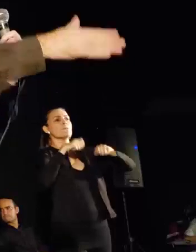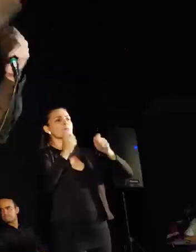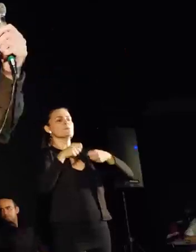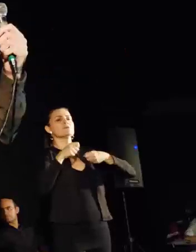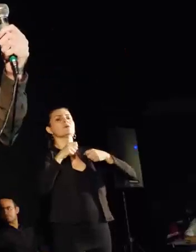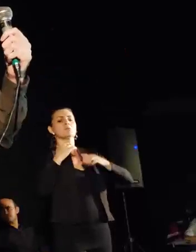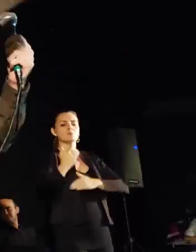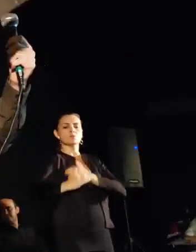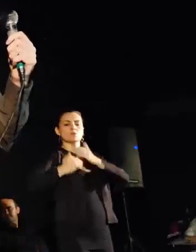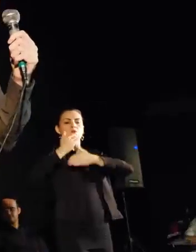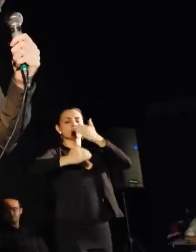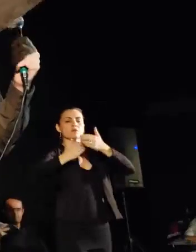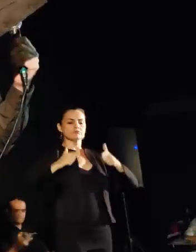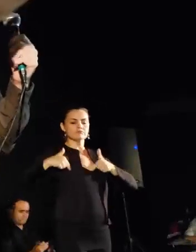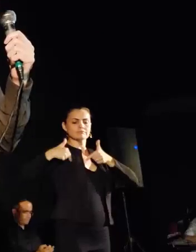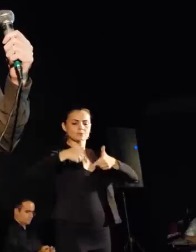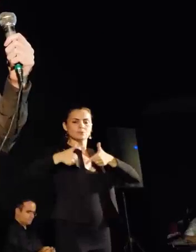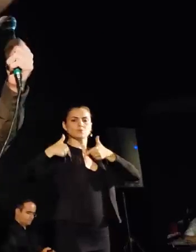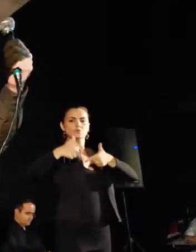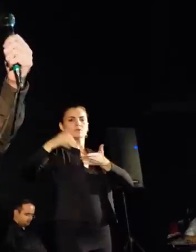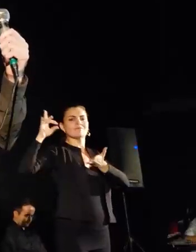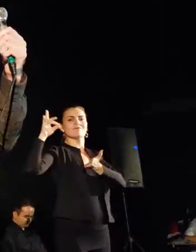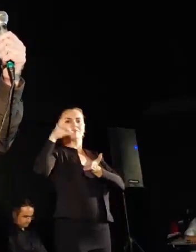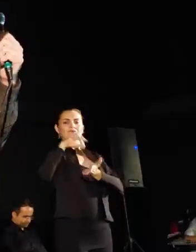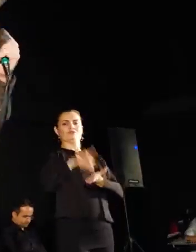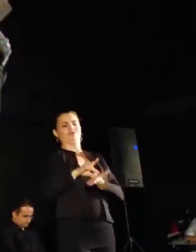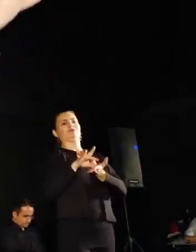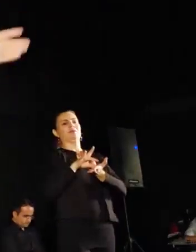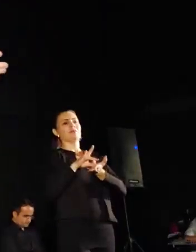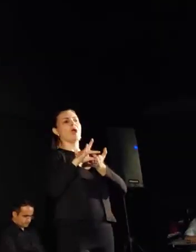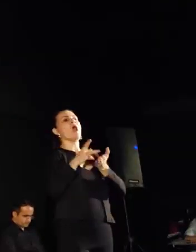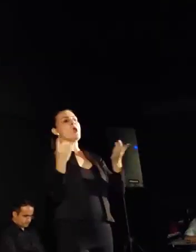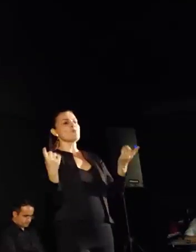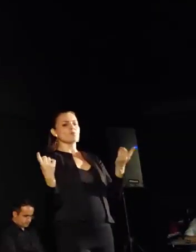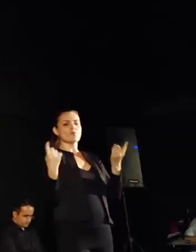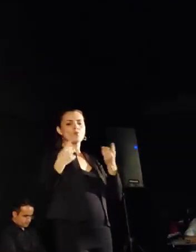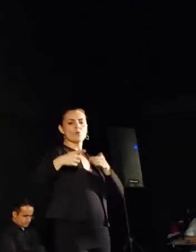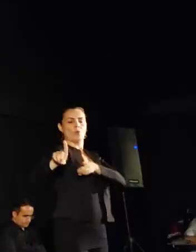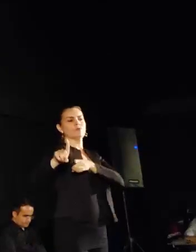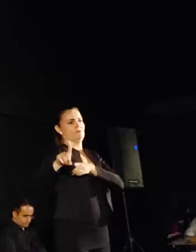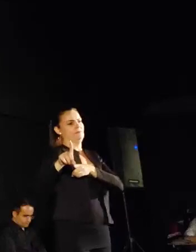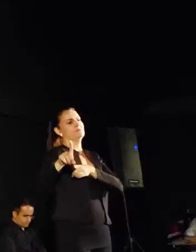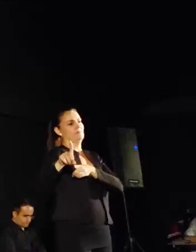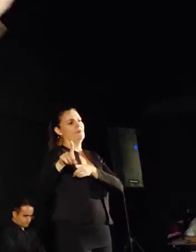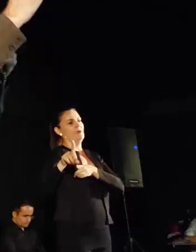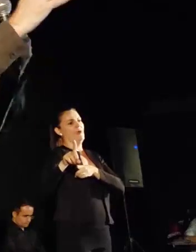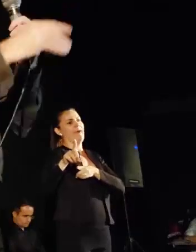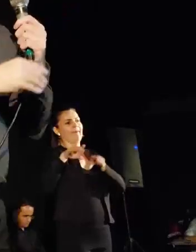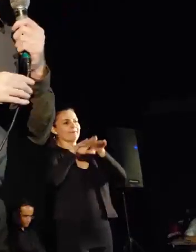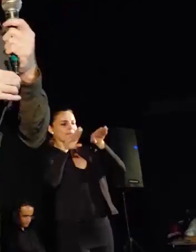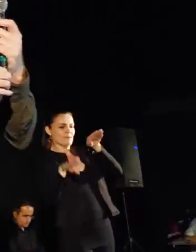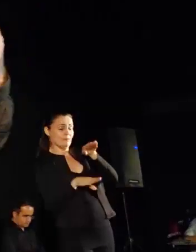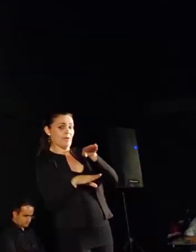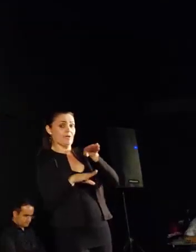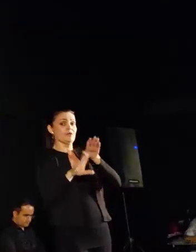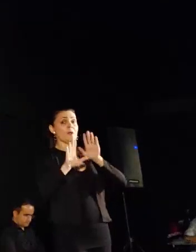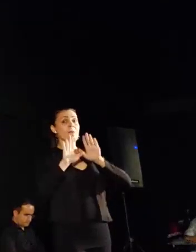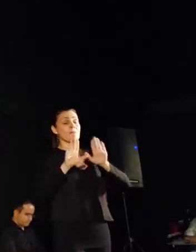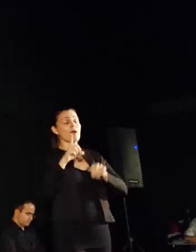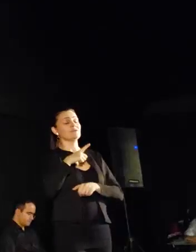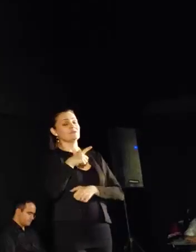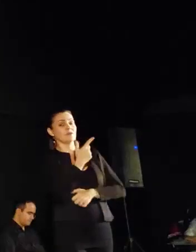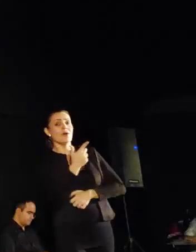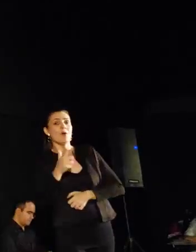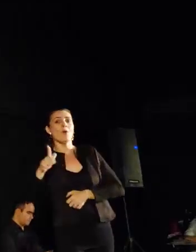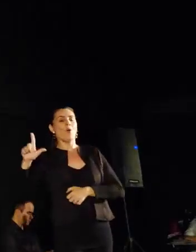processo de luta efetiva e radical contra a desigualdade. Só que havia uma outra saída, que é mais ou menos o